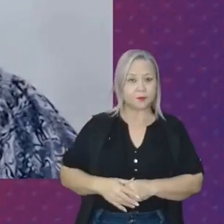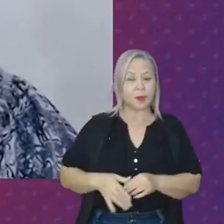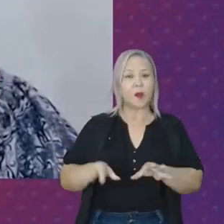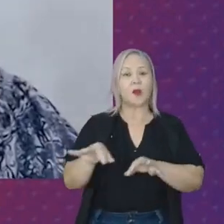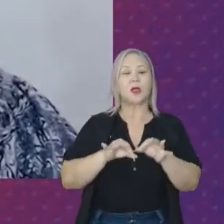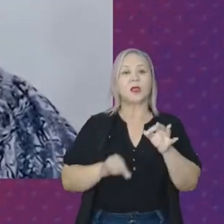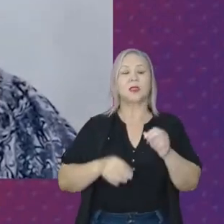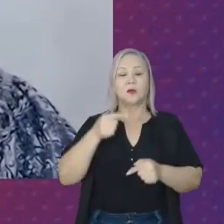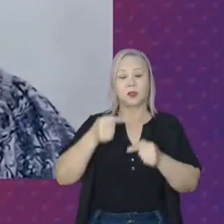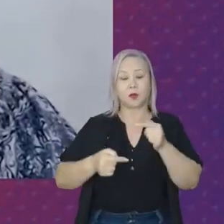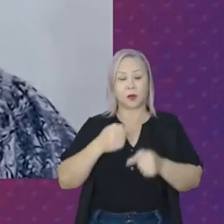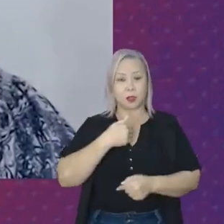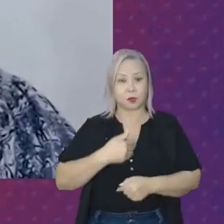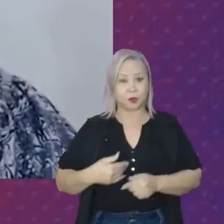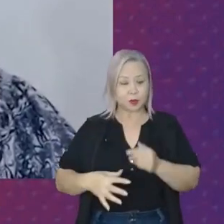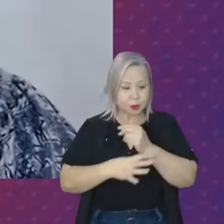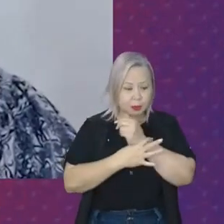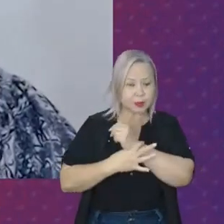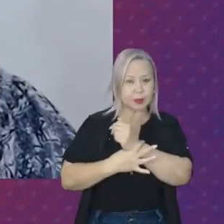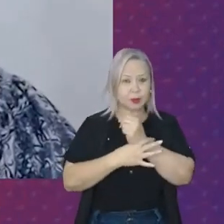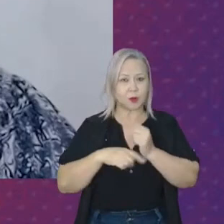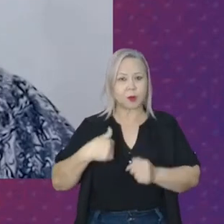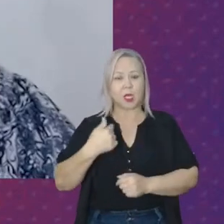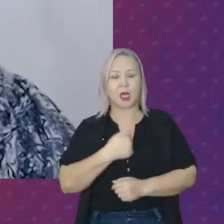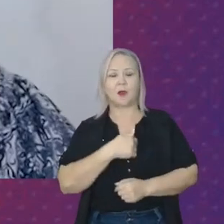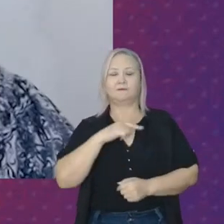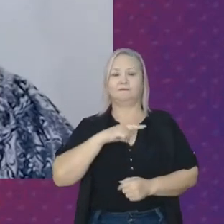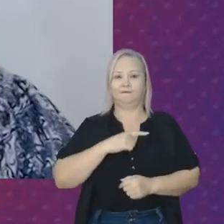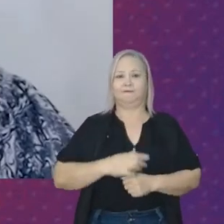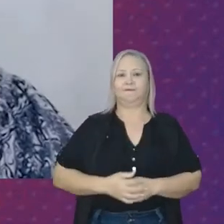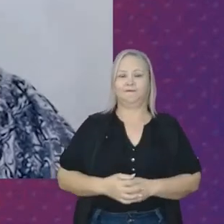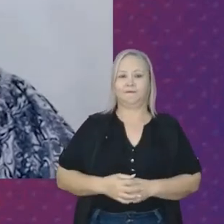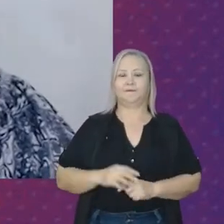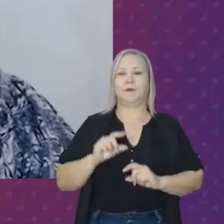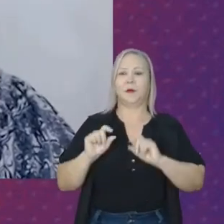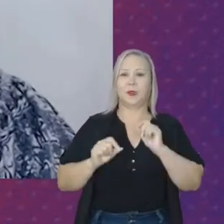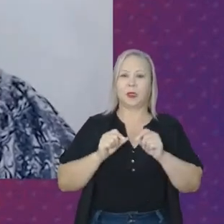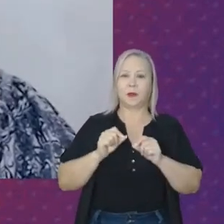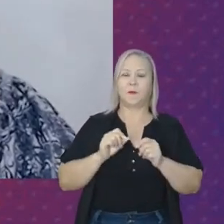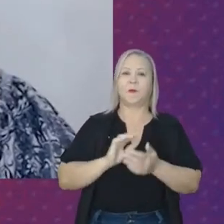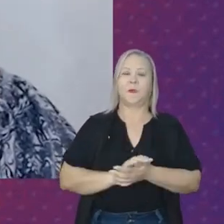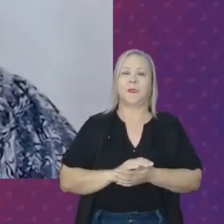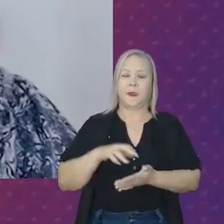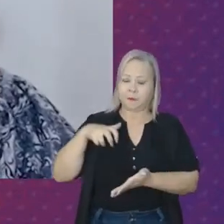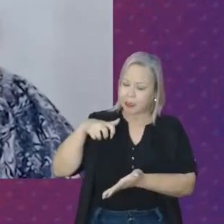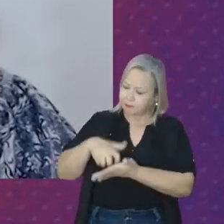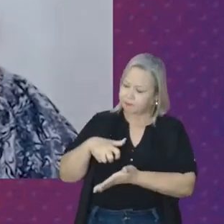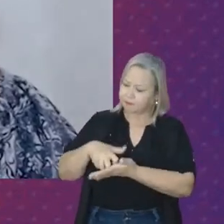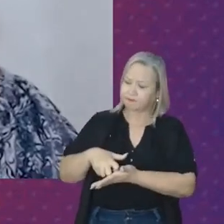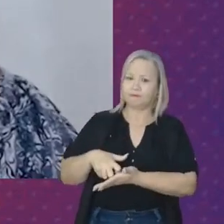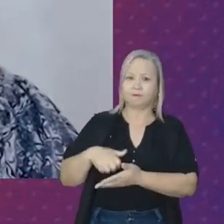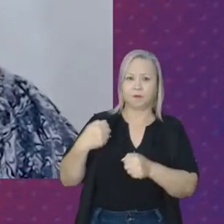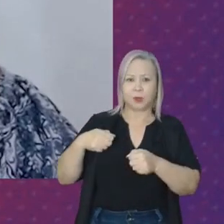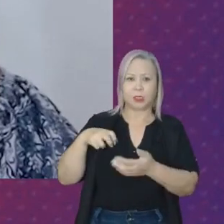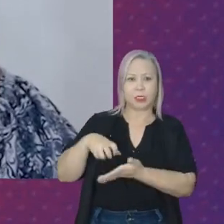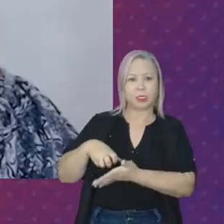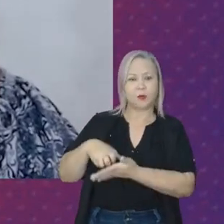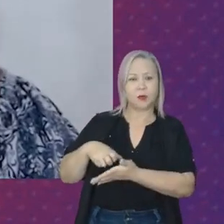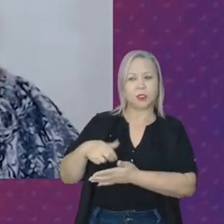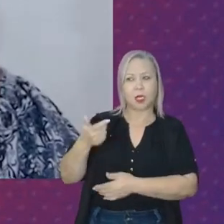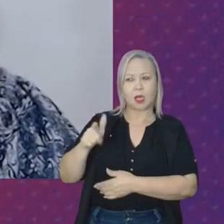públicas que assegurem a nossa existência e que tragam punição exemplar,